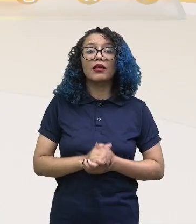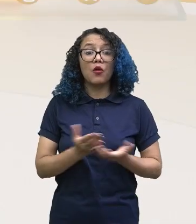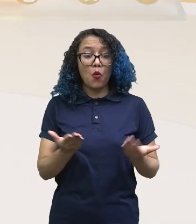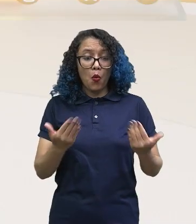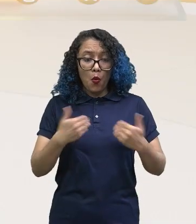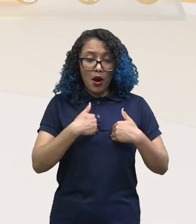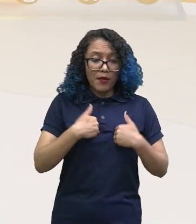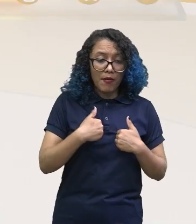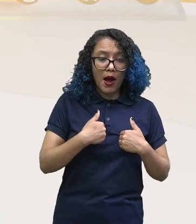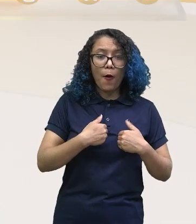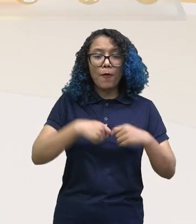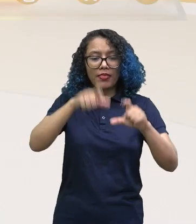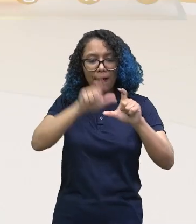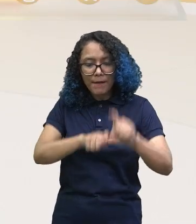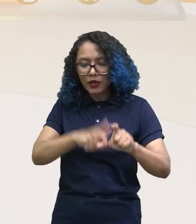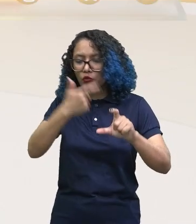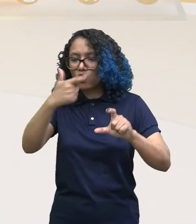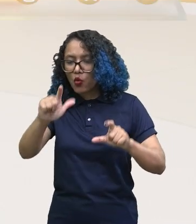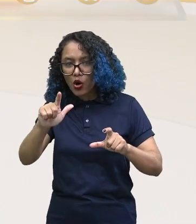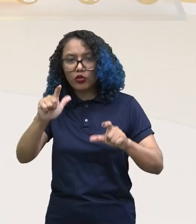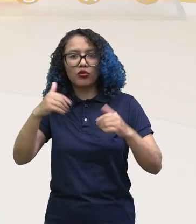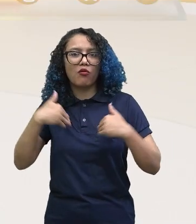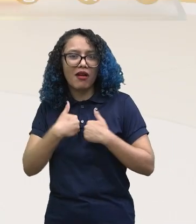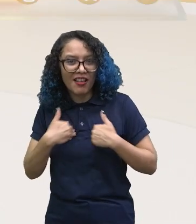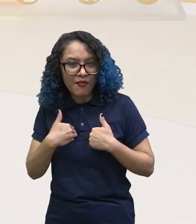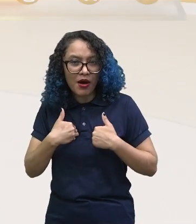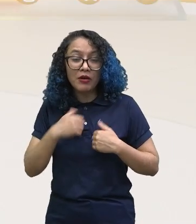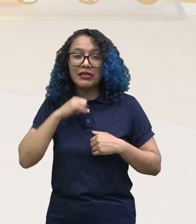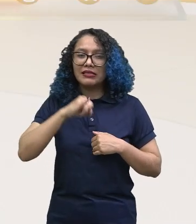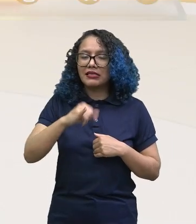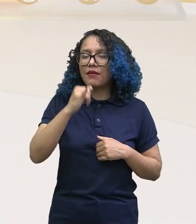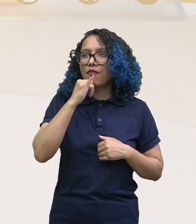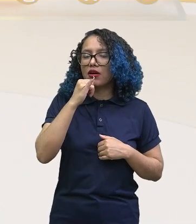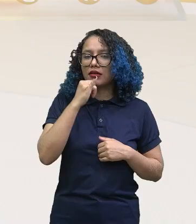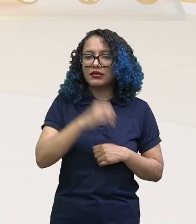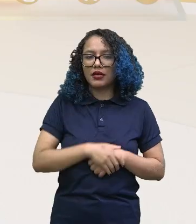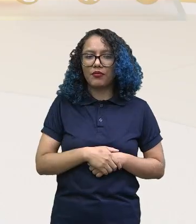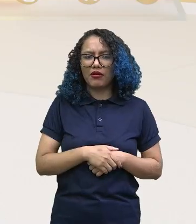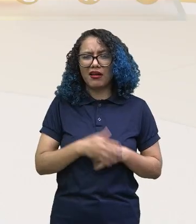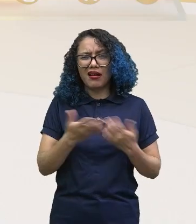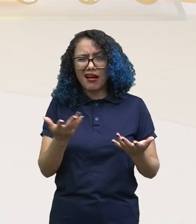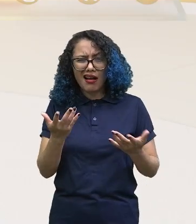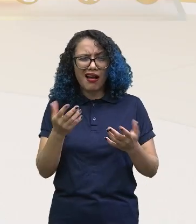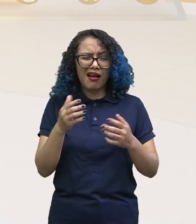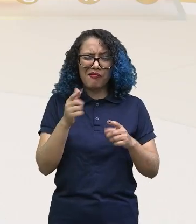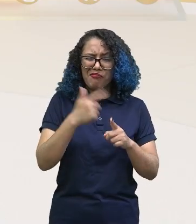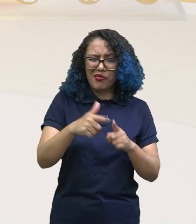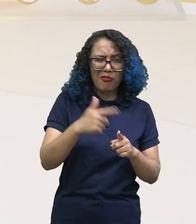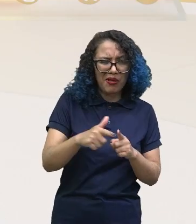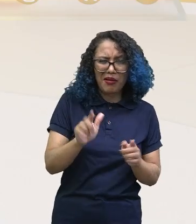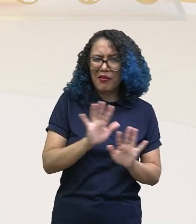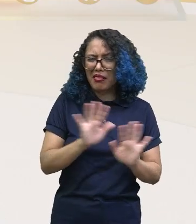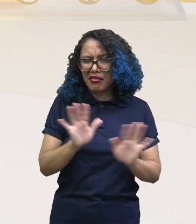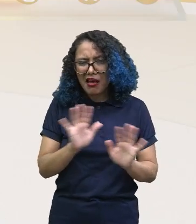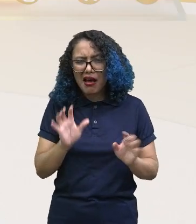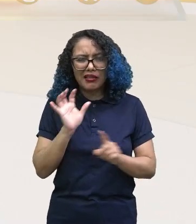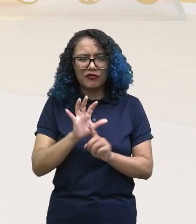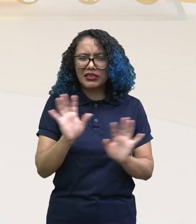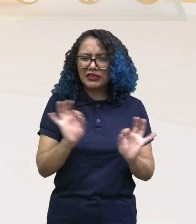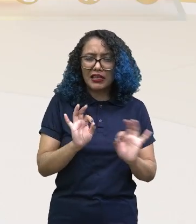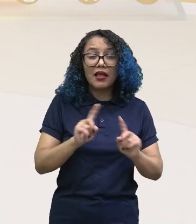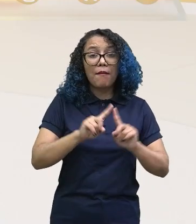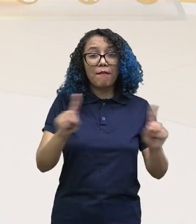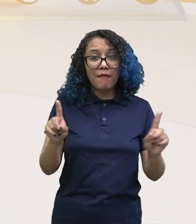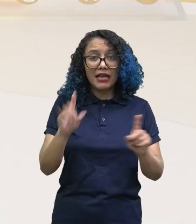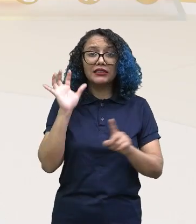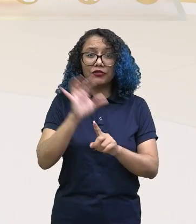do outro para sobreviver. Quando nós achamos que não causa impacto, mas isso vai trazer consequências para a